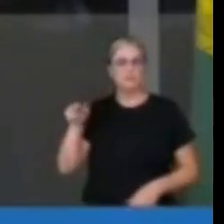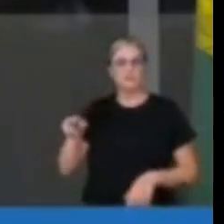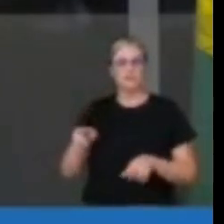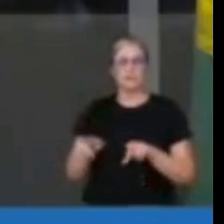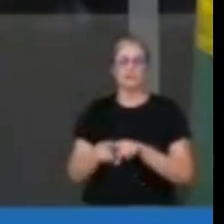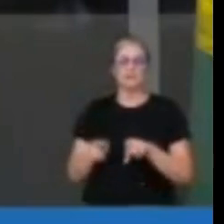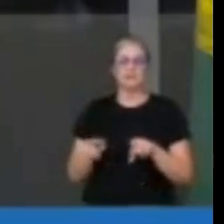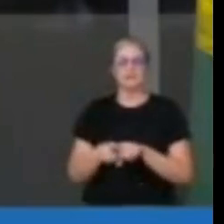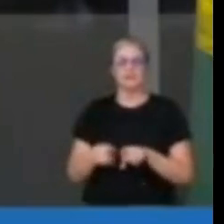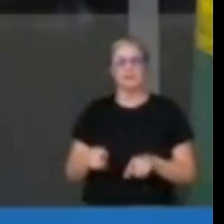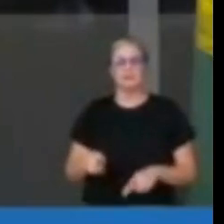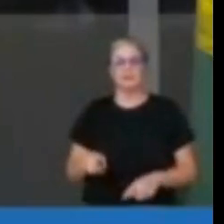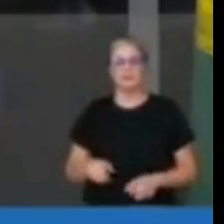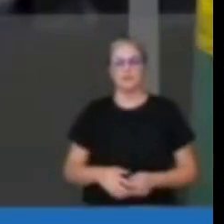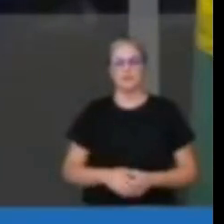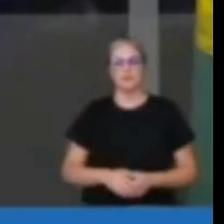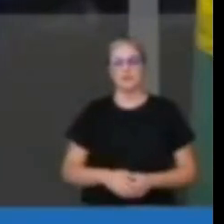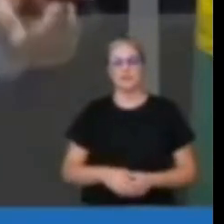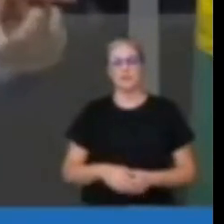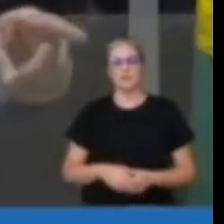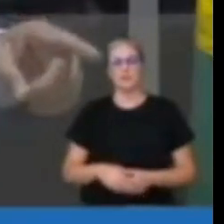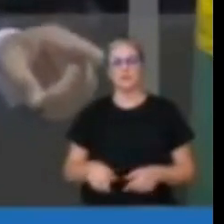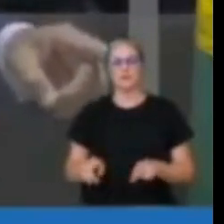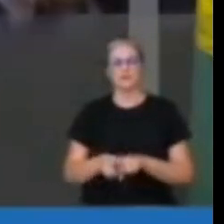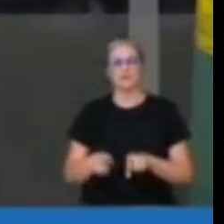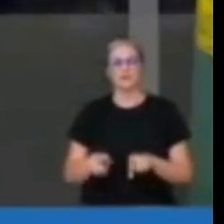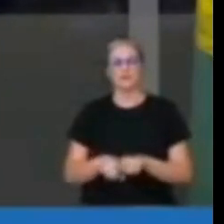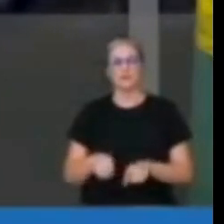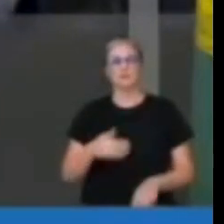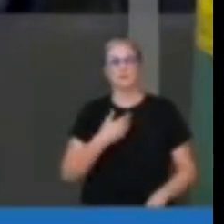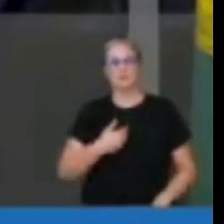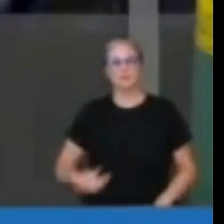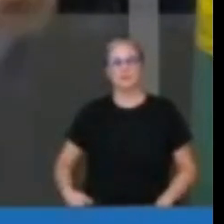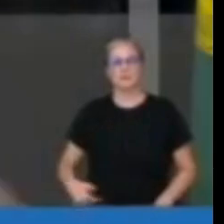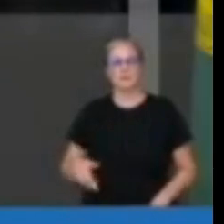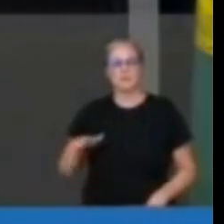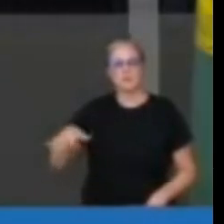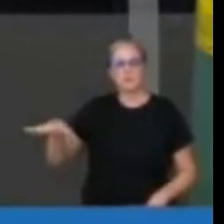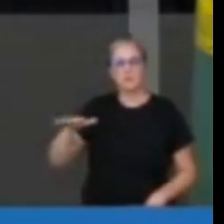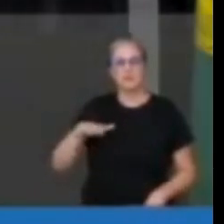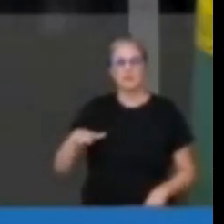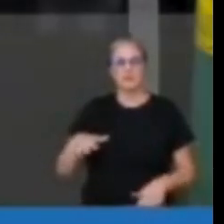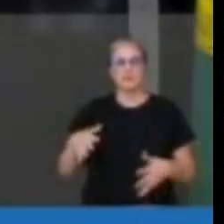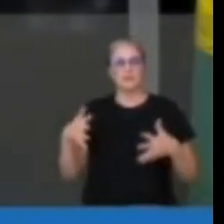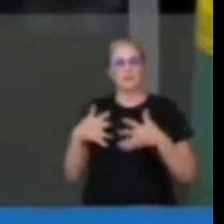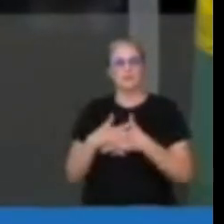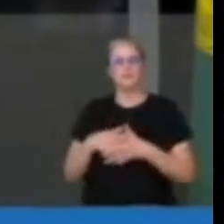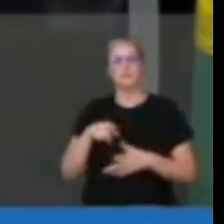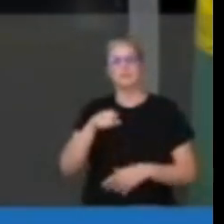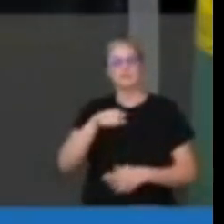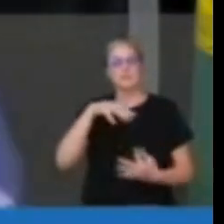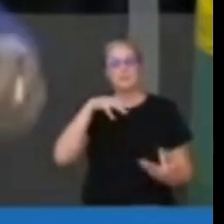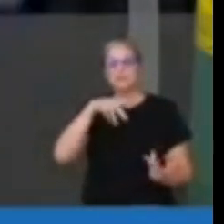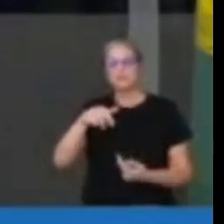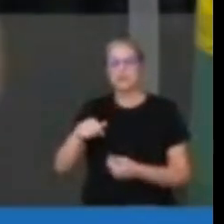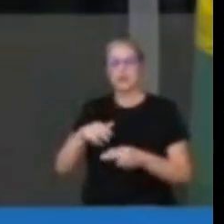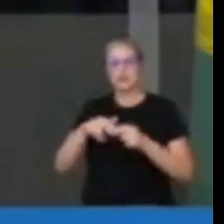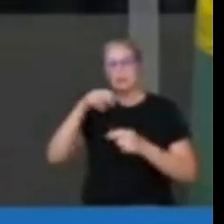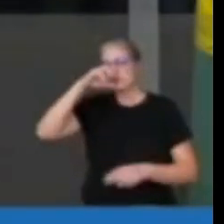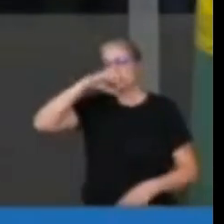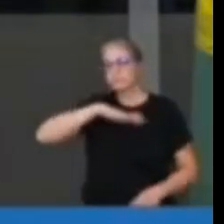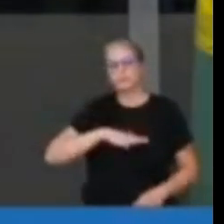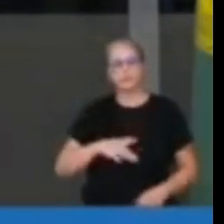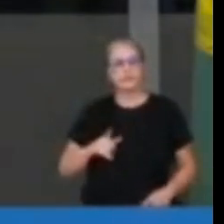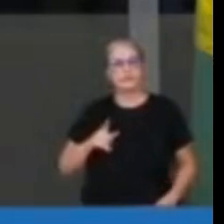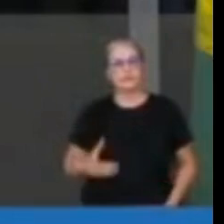esse desgoverno, estão sendo conhecidos internacionalmente por toda a arbitrariedade e